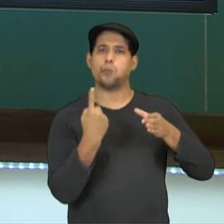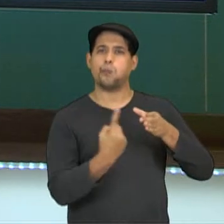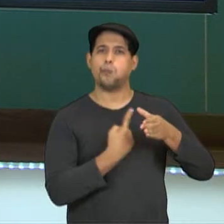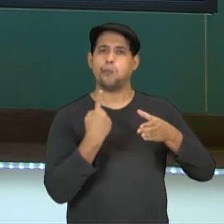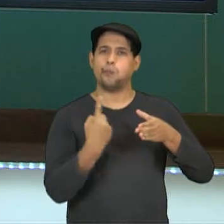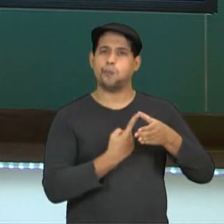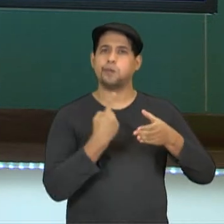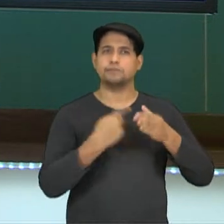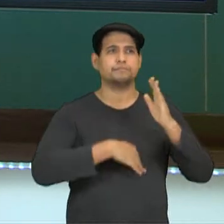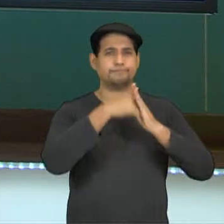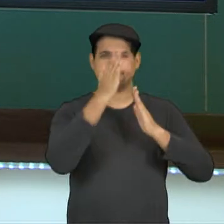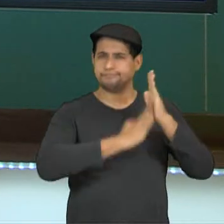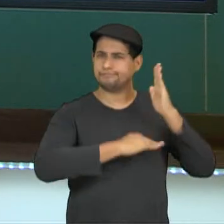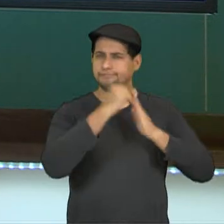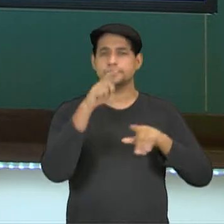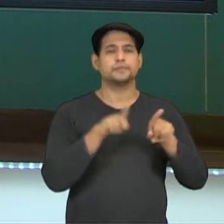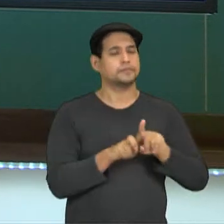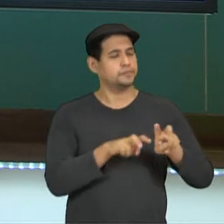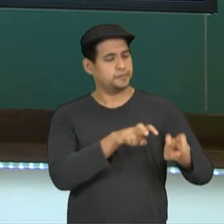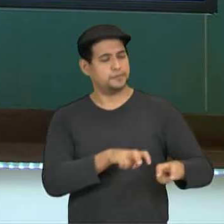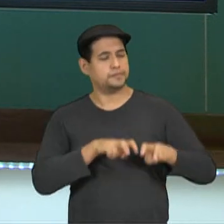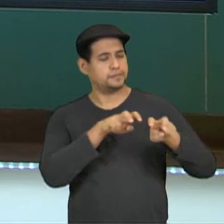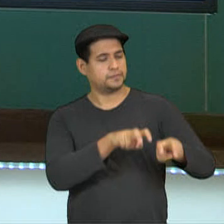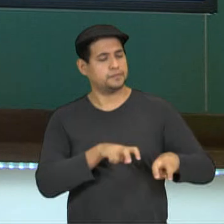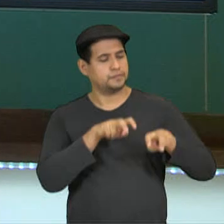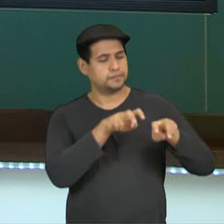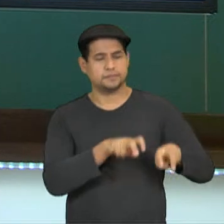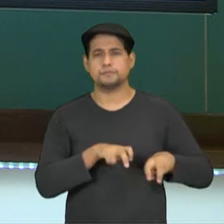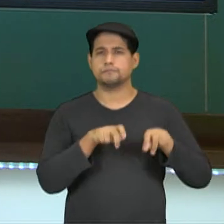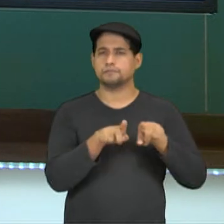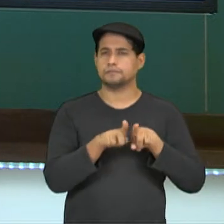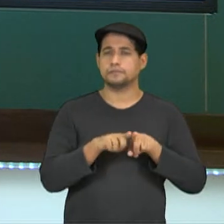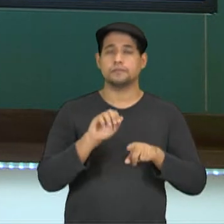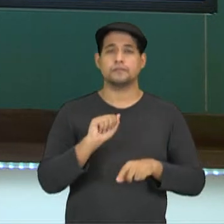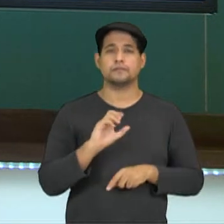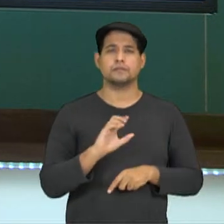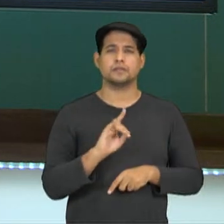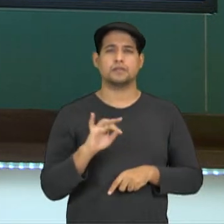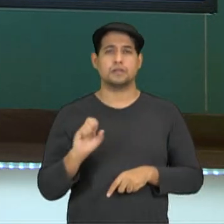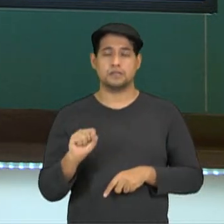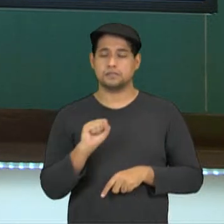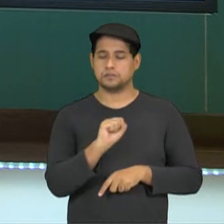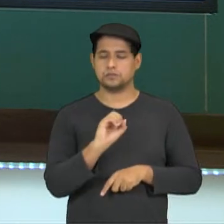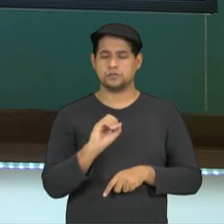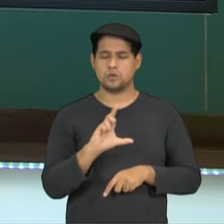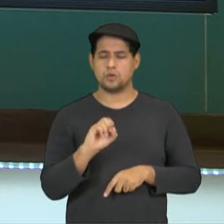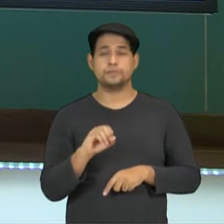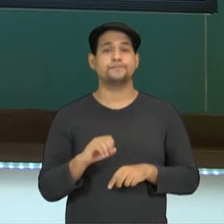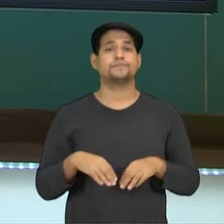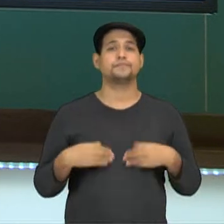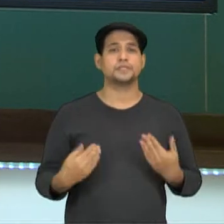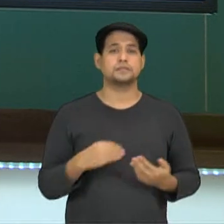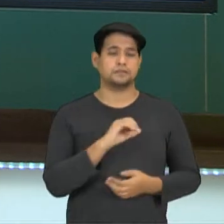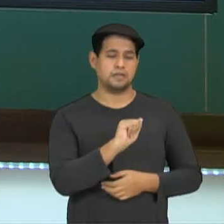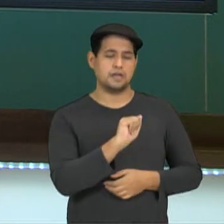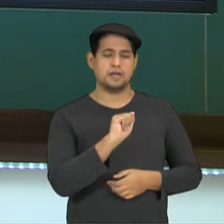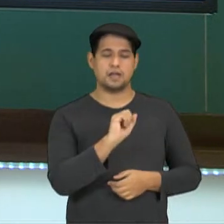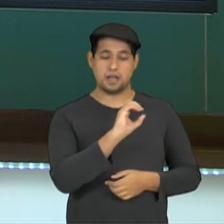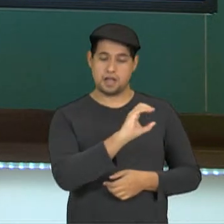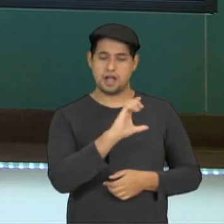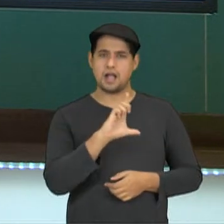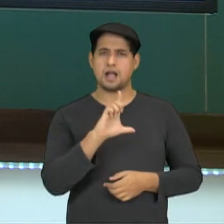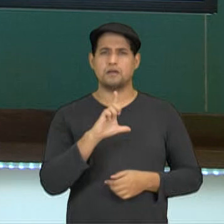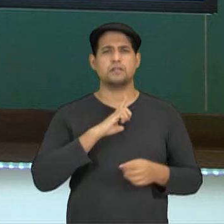ela é utilizada também na agricultura para correção de acidez do solo. Então, a cal tem muitas utilidades